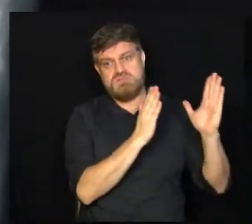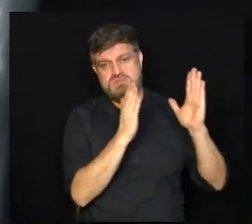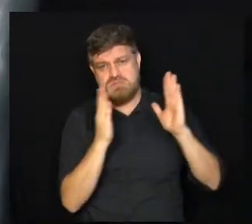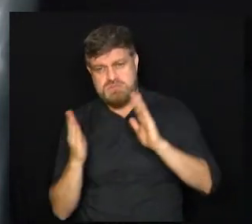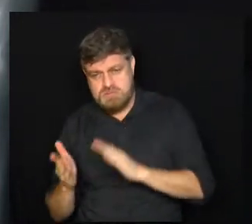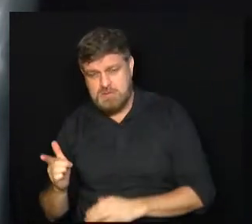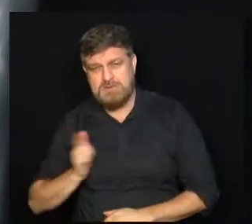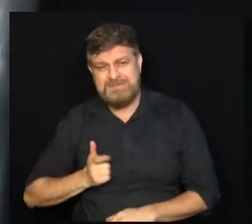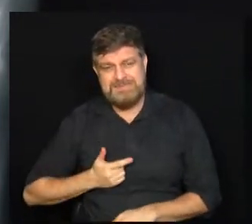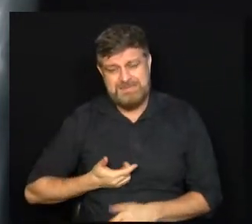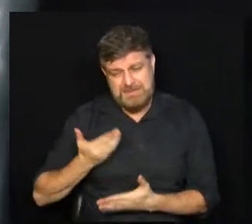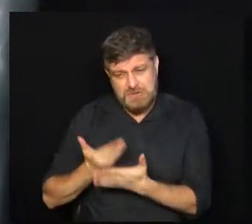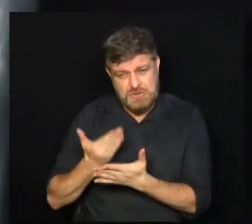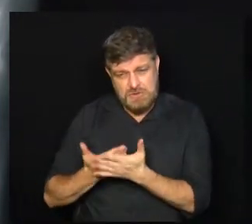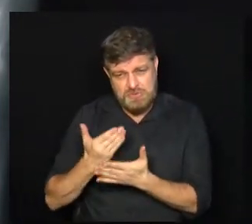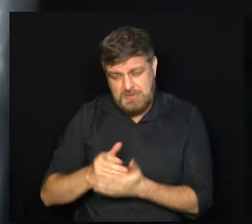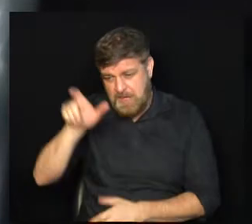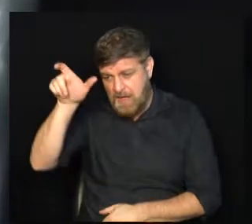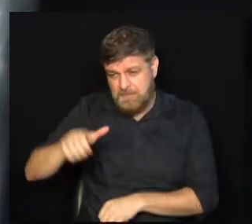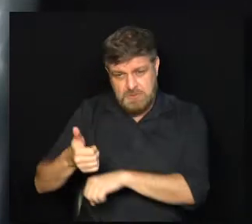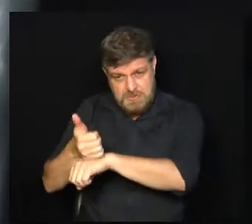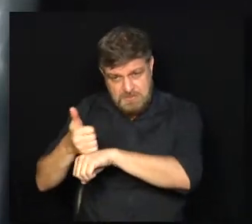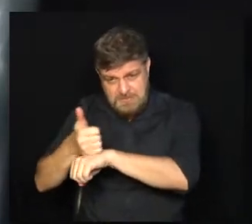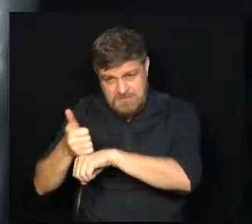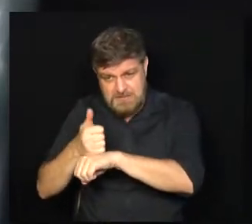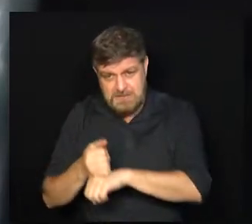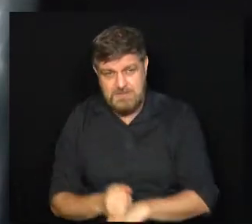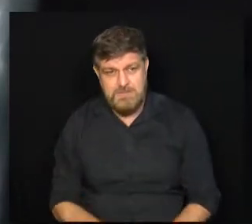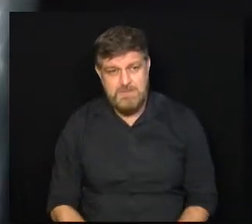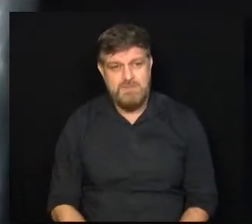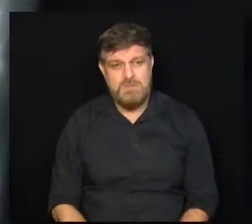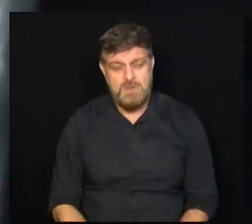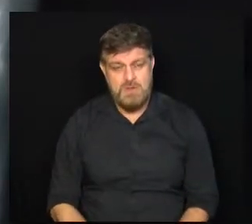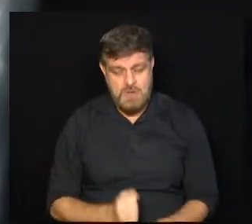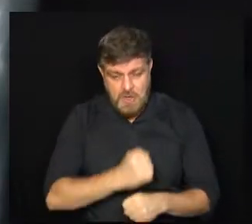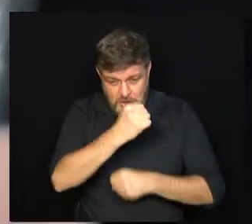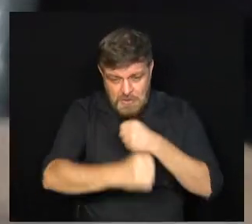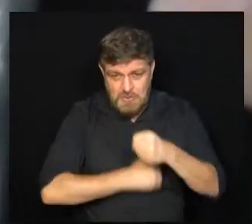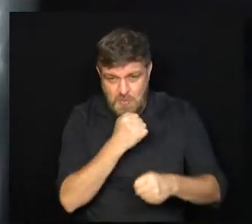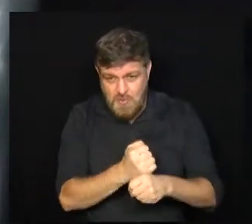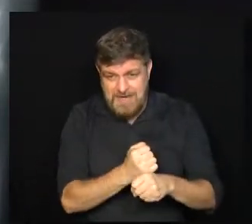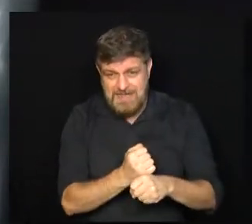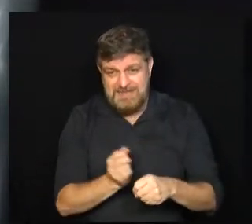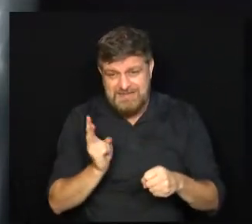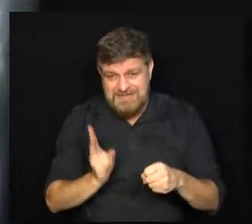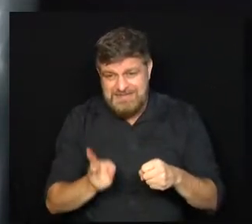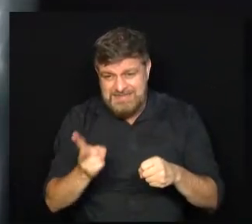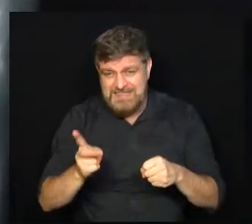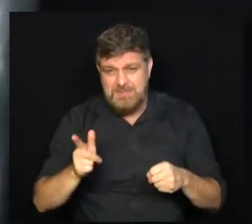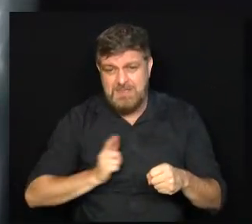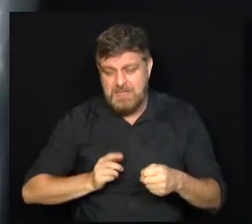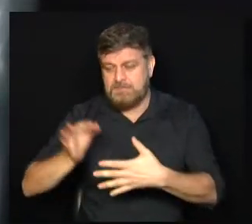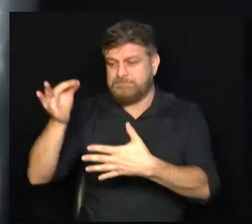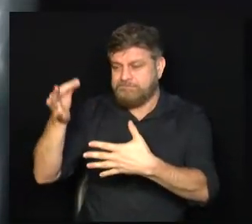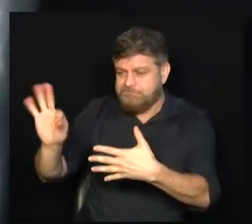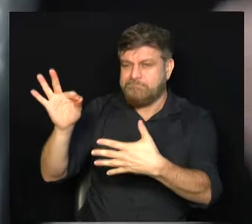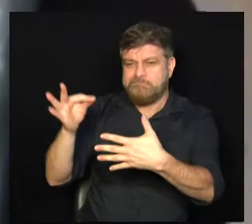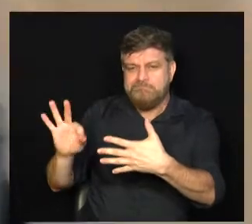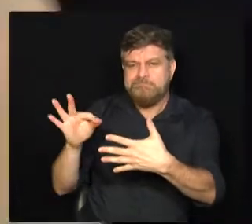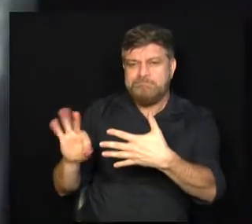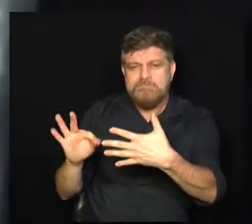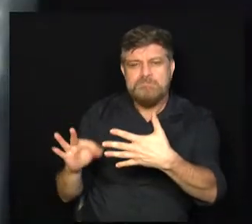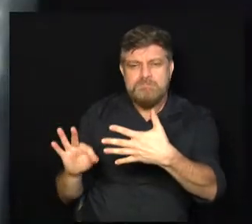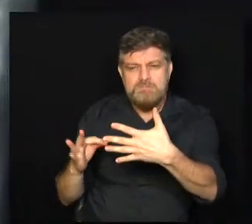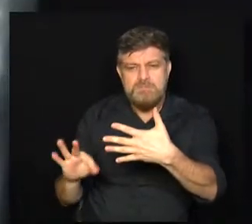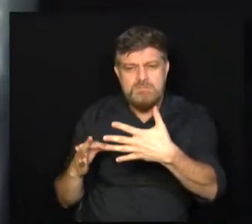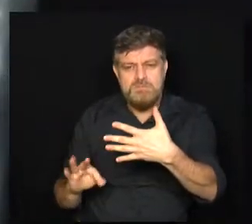que não termina aí, porque uma vez por ano ele precisa rechecar, não é? Ele precisa voltar